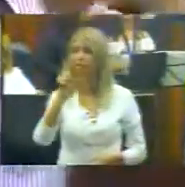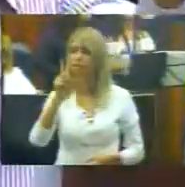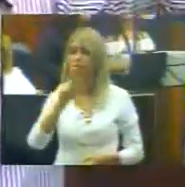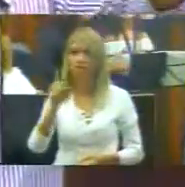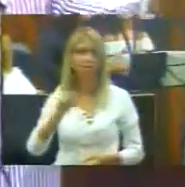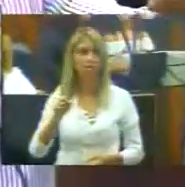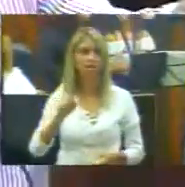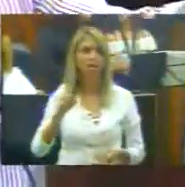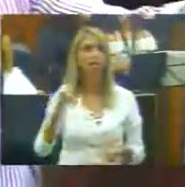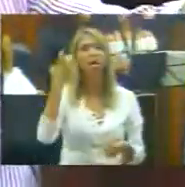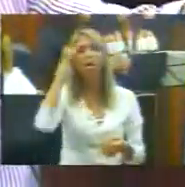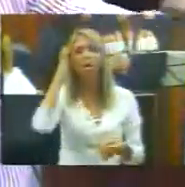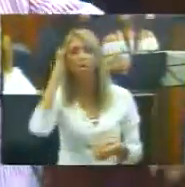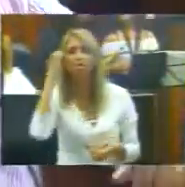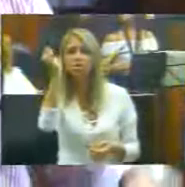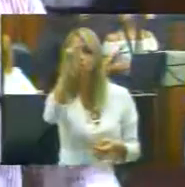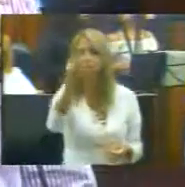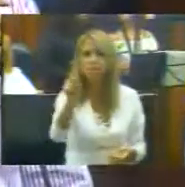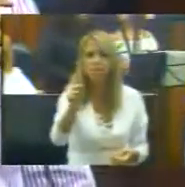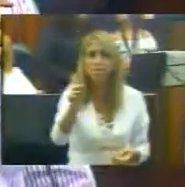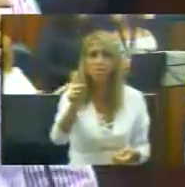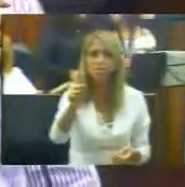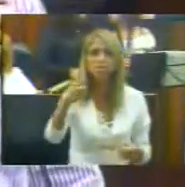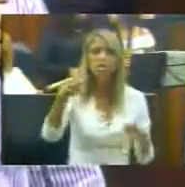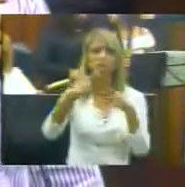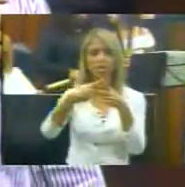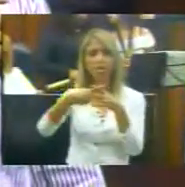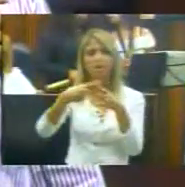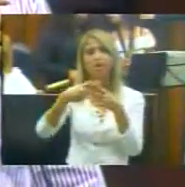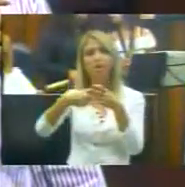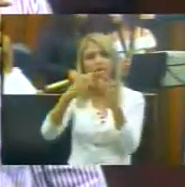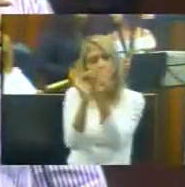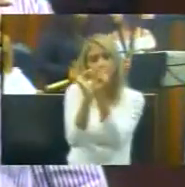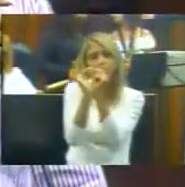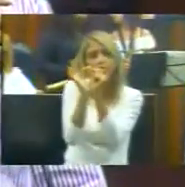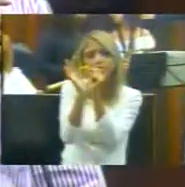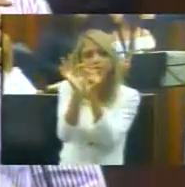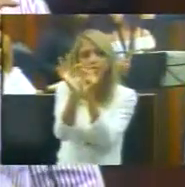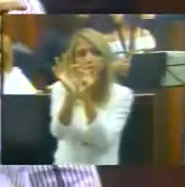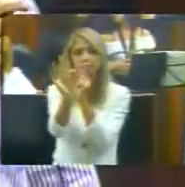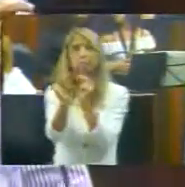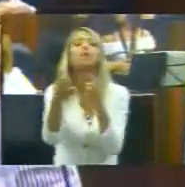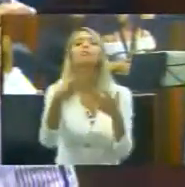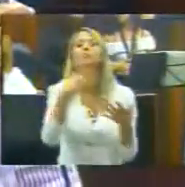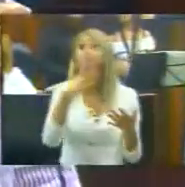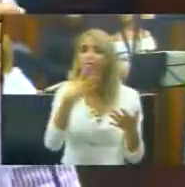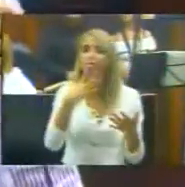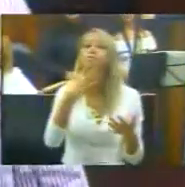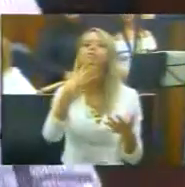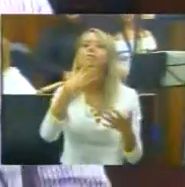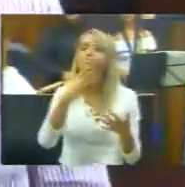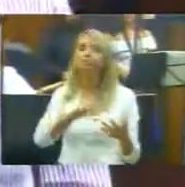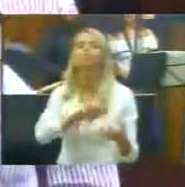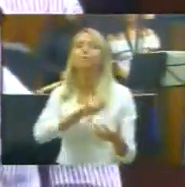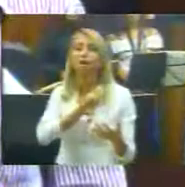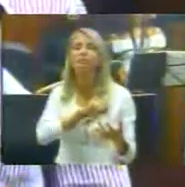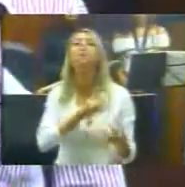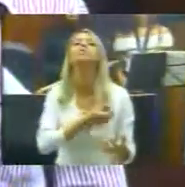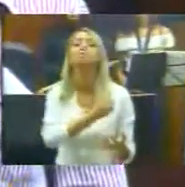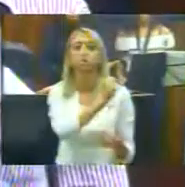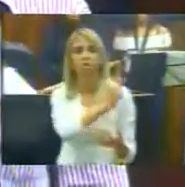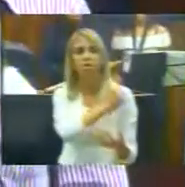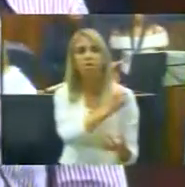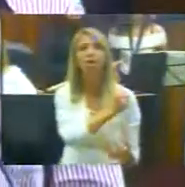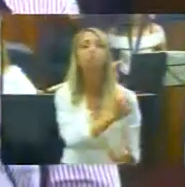Depois nós chegamos em Cabo Frio, né, Maria Joaquina, para conhecer um pouco da realidade lá dos nossos meninos e meninas, dos nossos